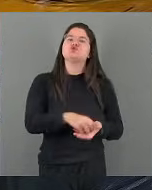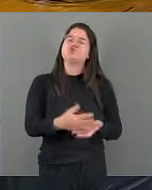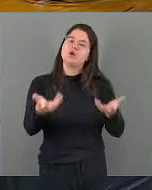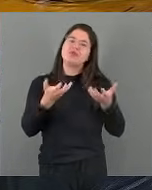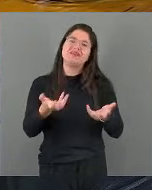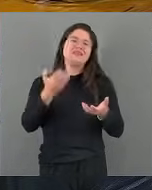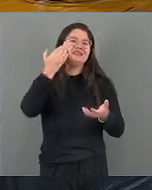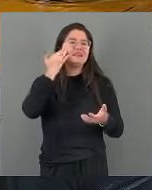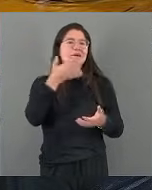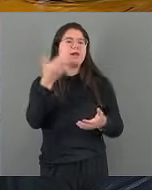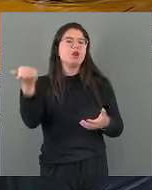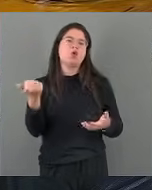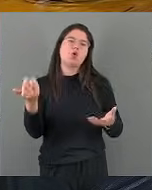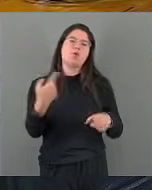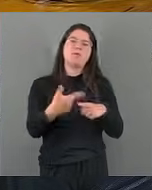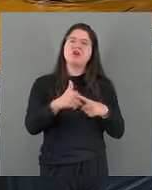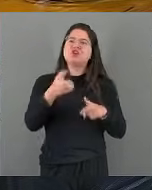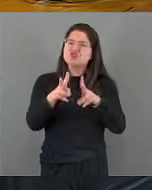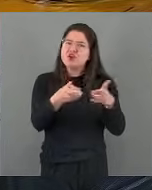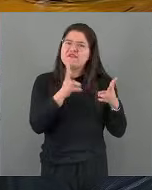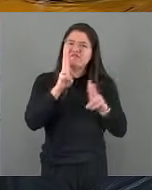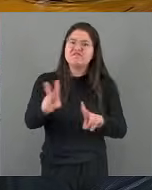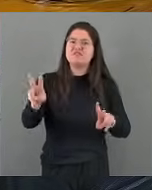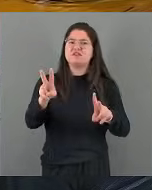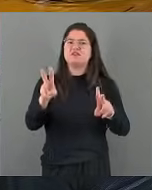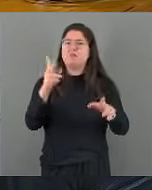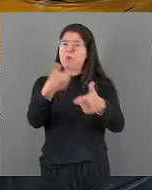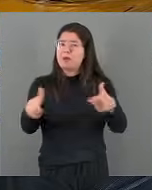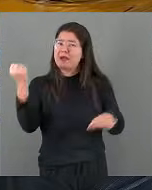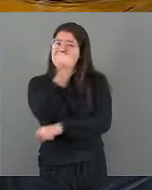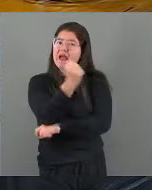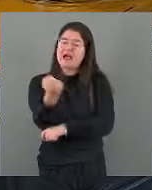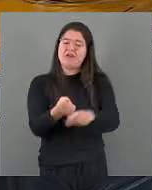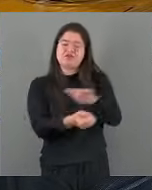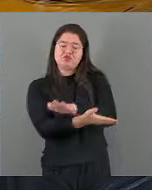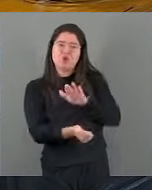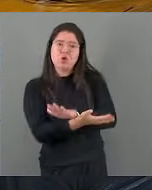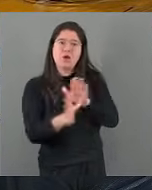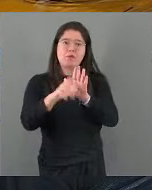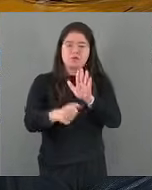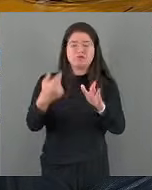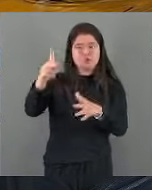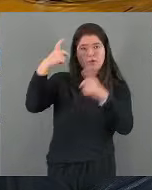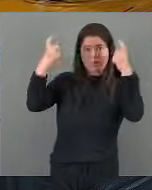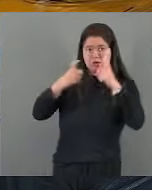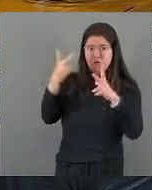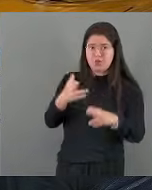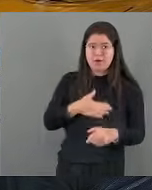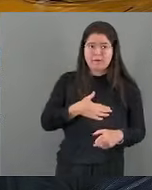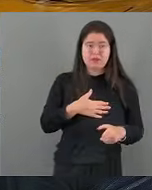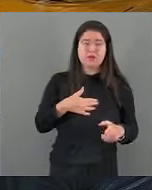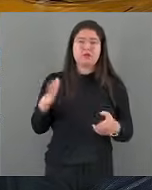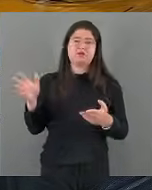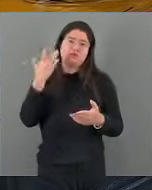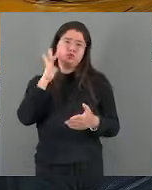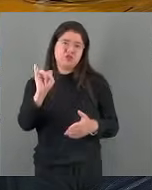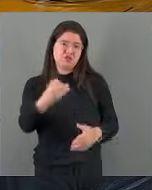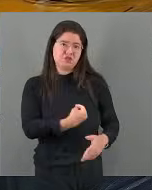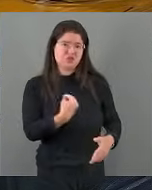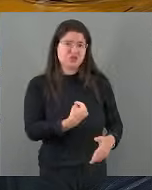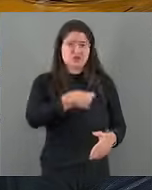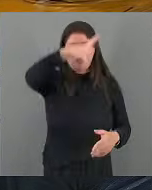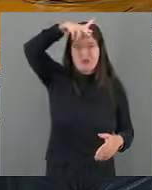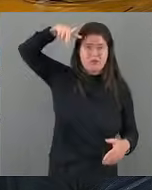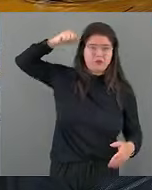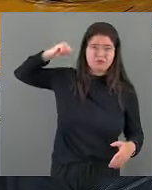para entender isso. Porque eu já vi muito escândalo de corrupção. O que o senhor falou aí, a sua preocupação é a minha. Alguns que não sei se ainda existe no